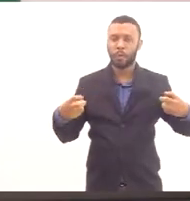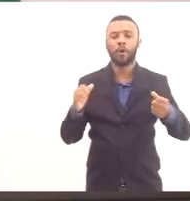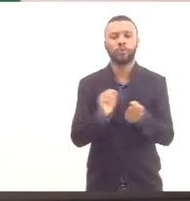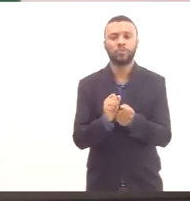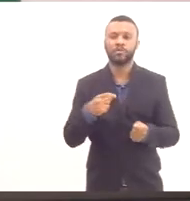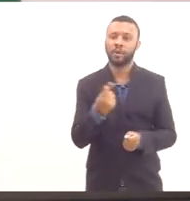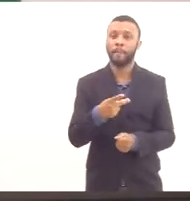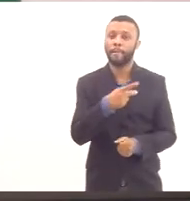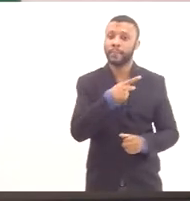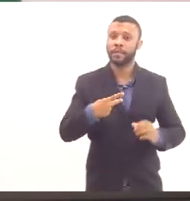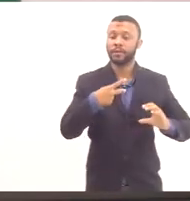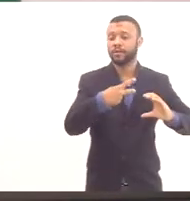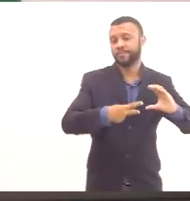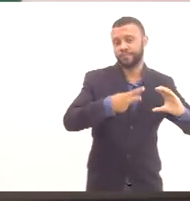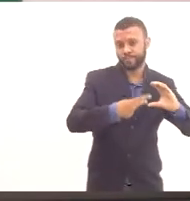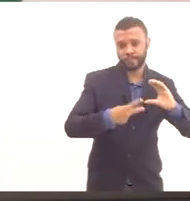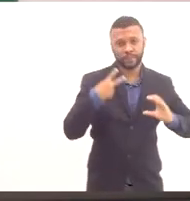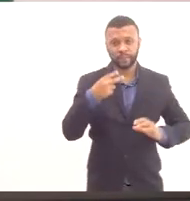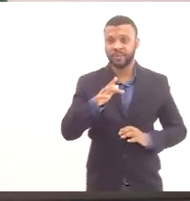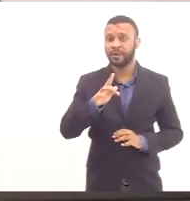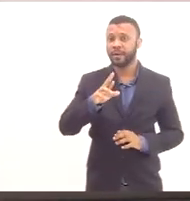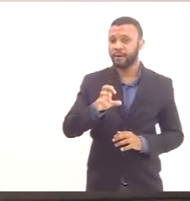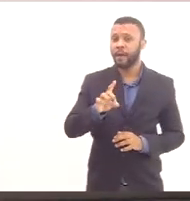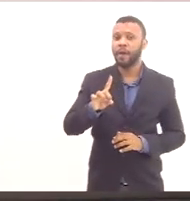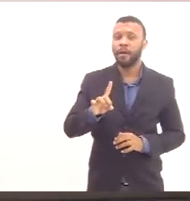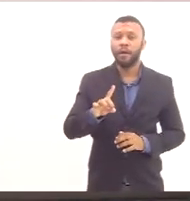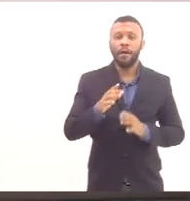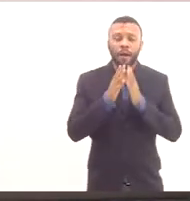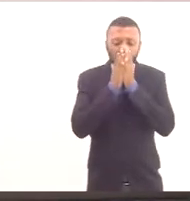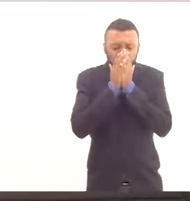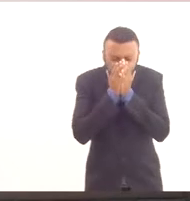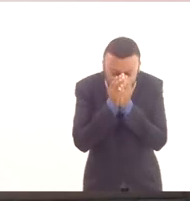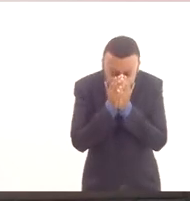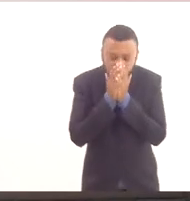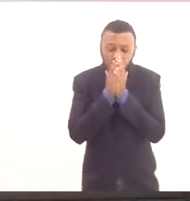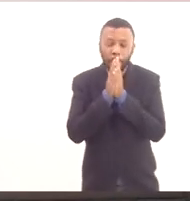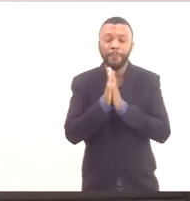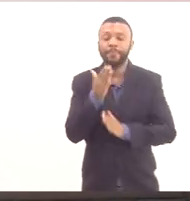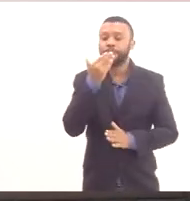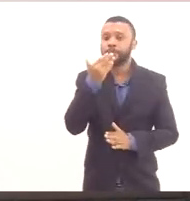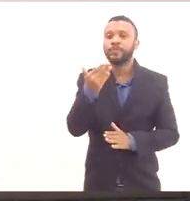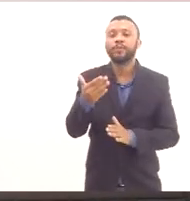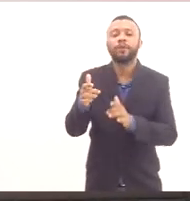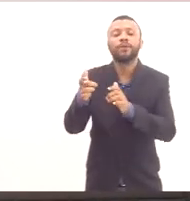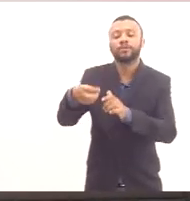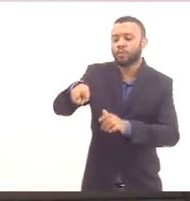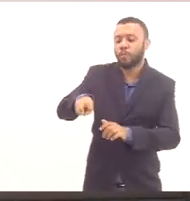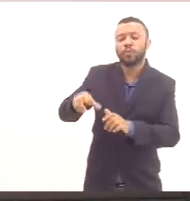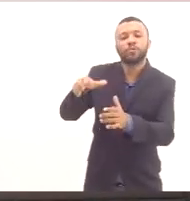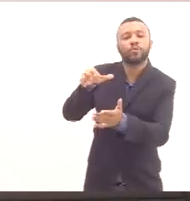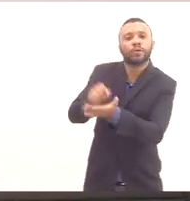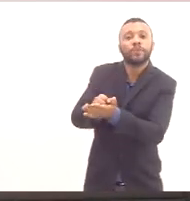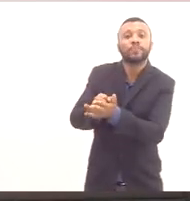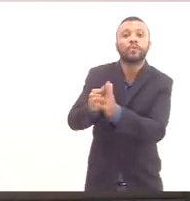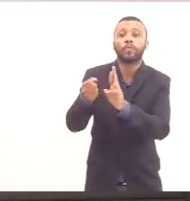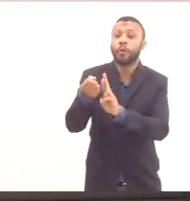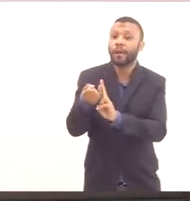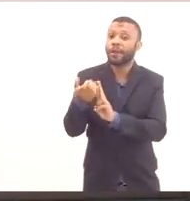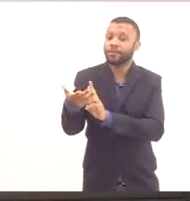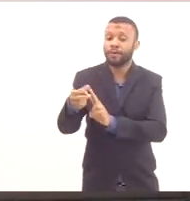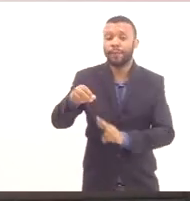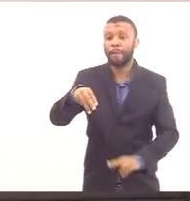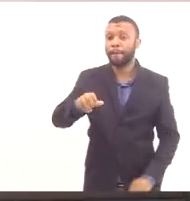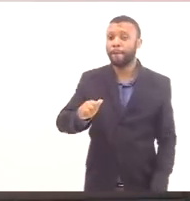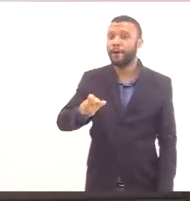presidente da Câmara Vereador Fred Procópio pedindo só para deixar um lugar reservado aí e o relator Marcus Vinícius que tá